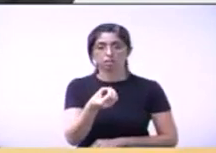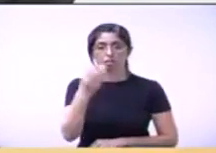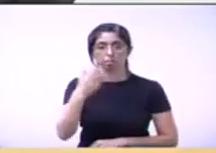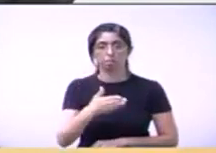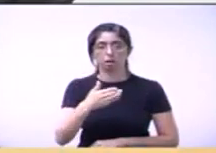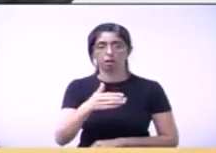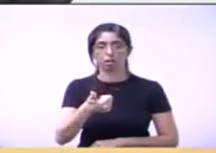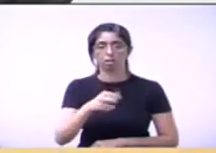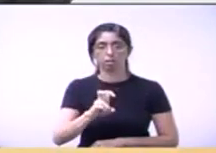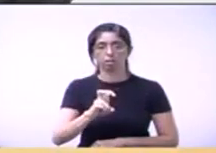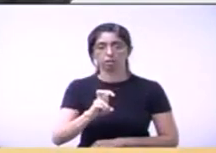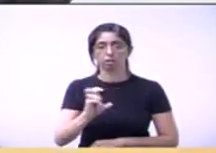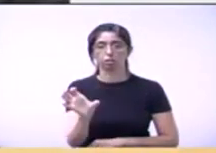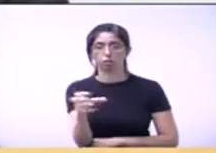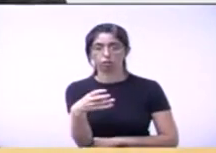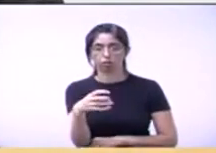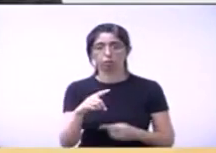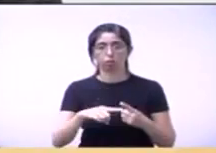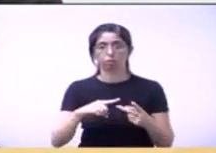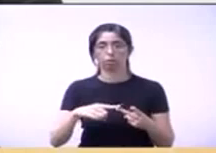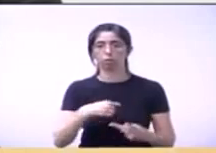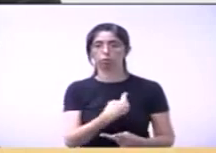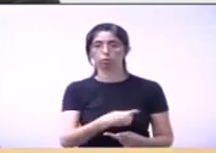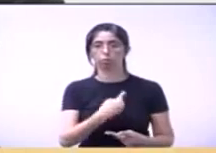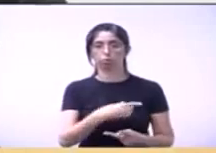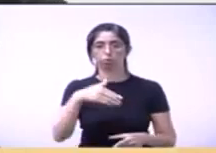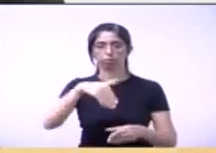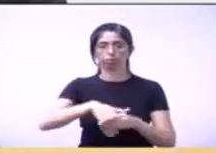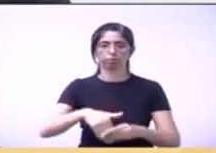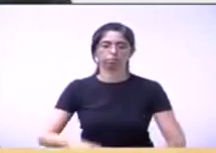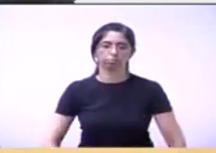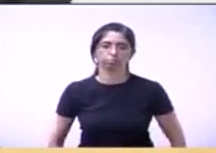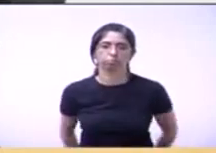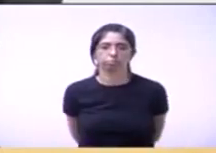vereadores Tiguila e Dr. João Mota está em votação.